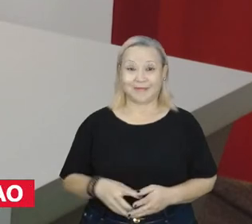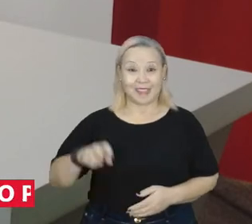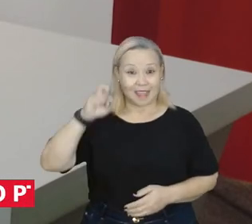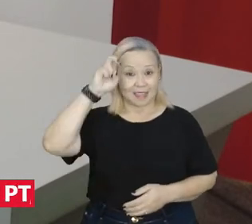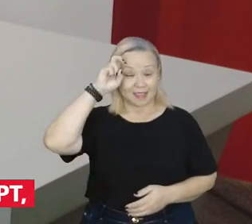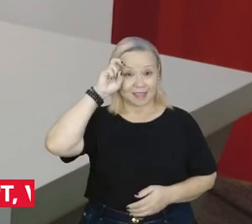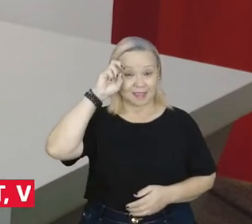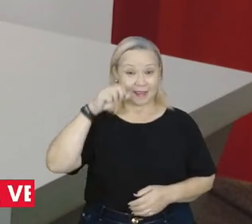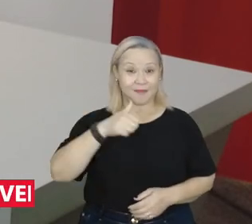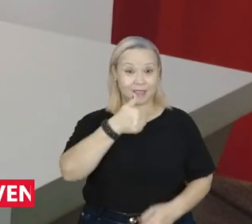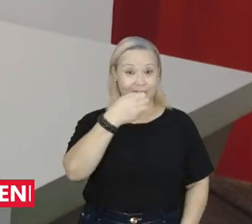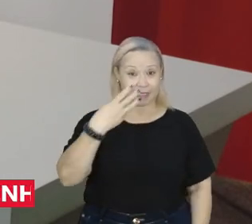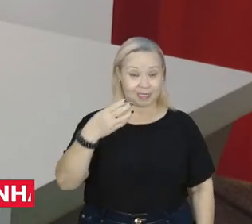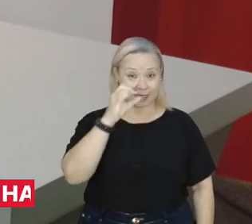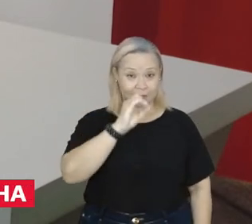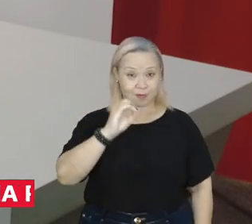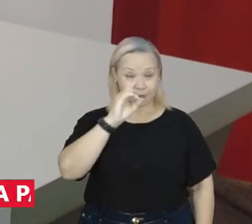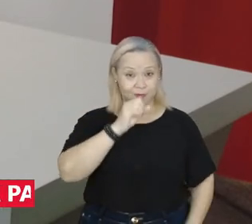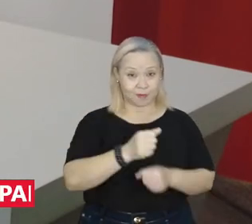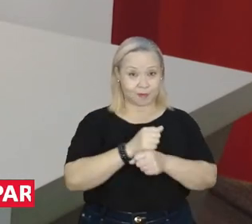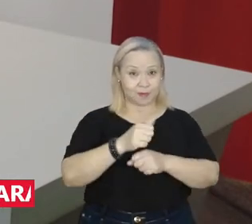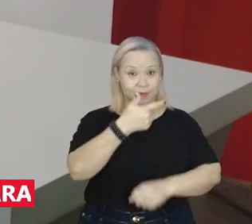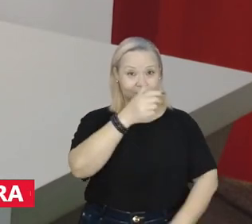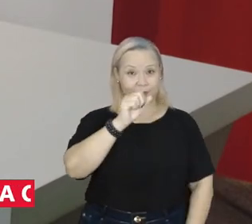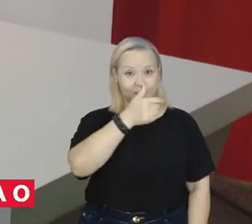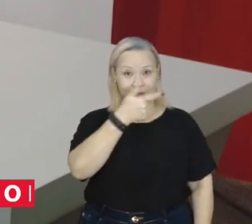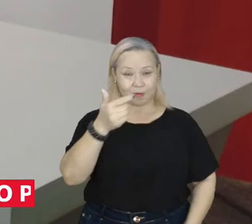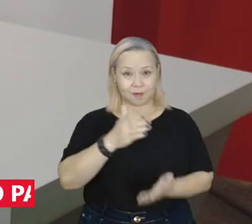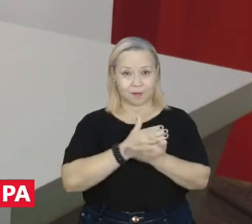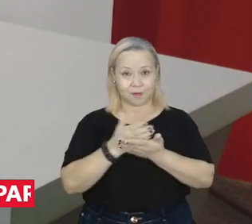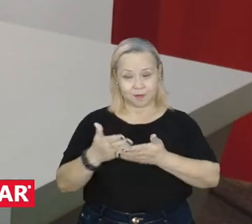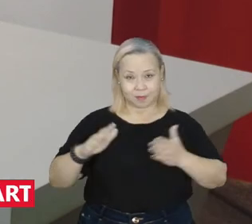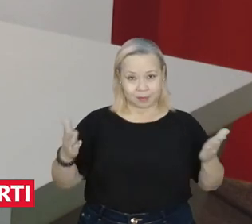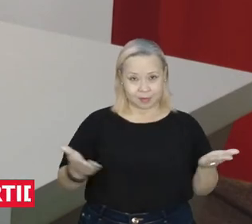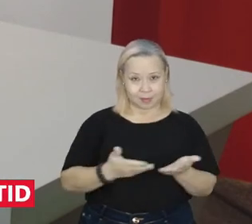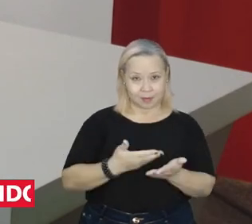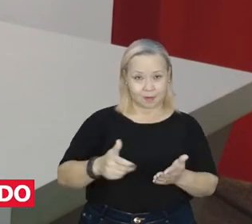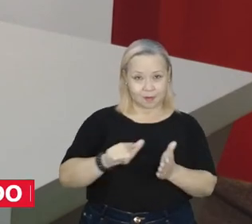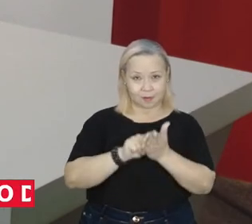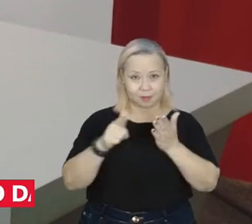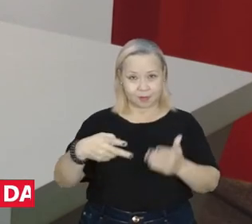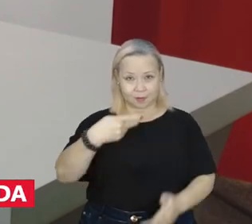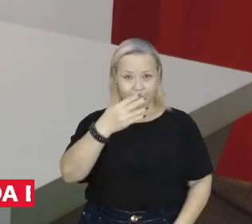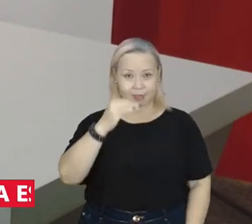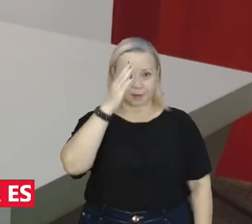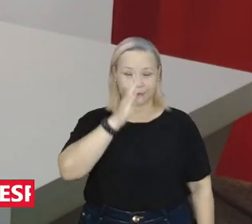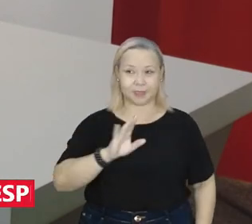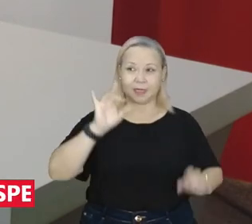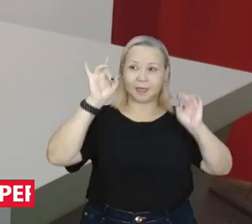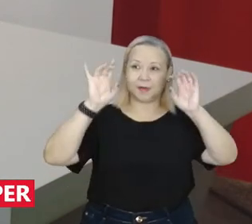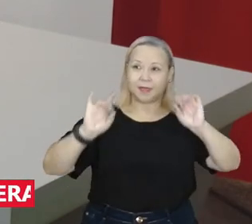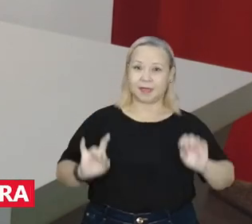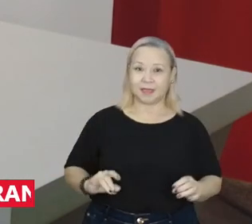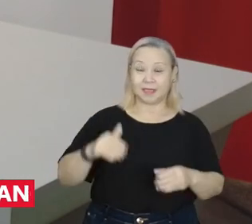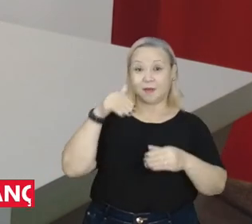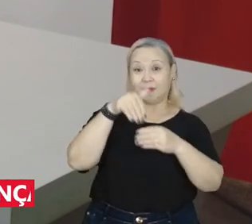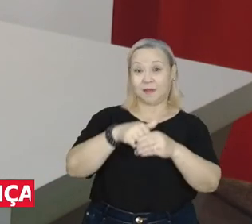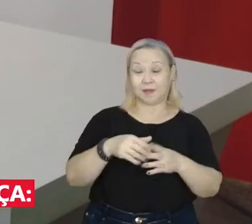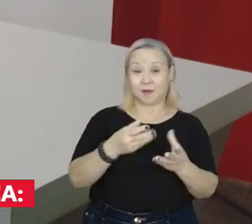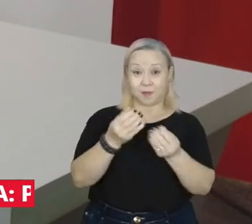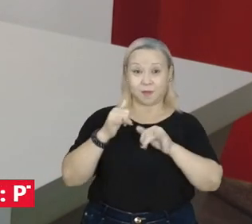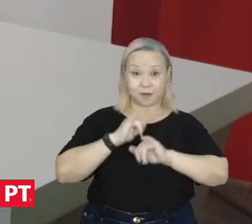Quinta-feira, 13 de outubro de 2022, começa agora o Jornal PT Brasil, especial eleições com muita informação